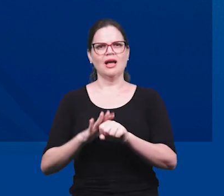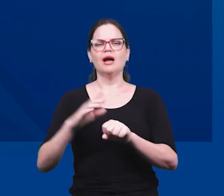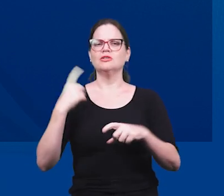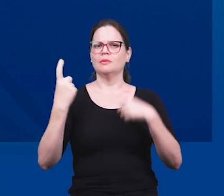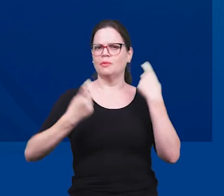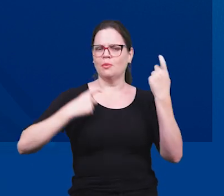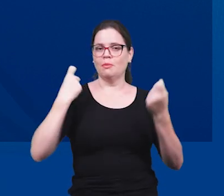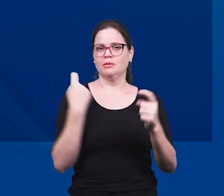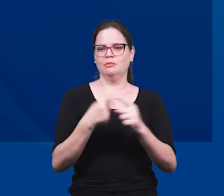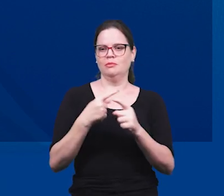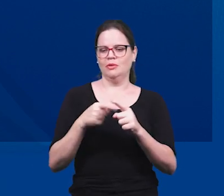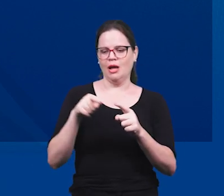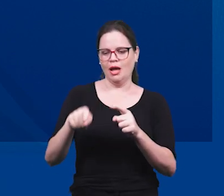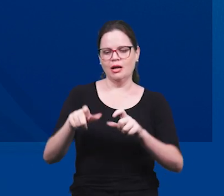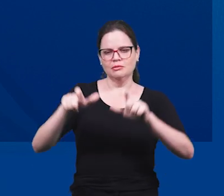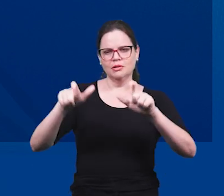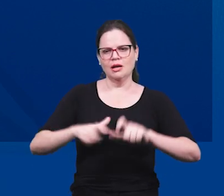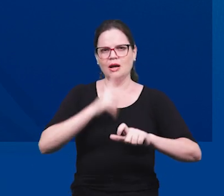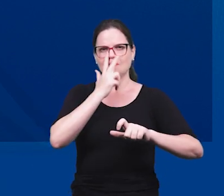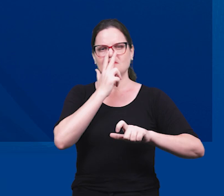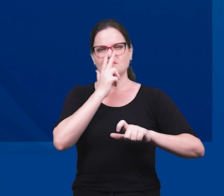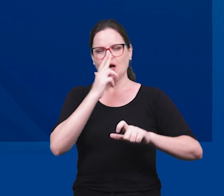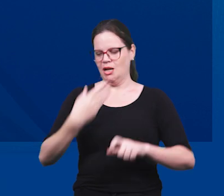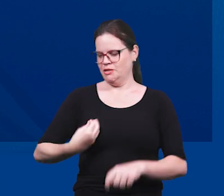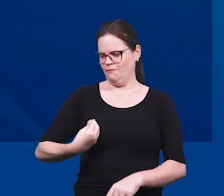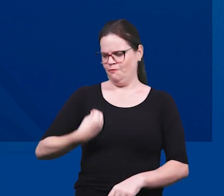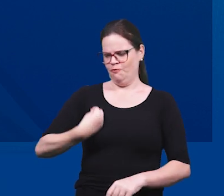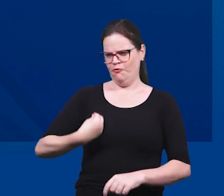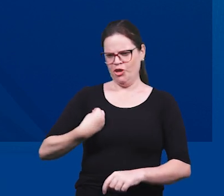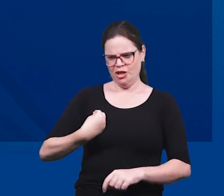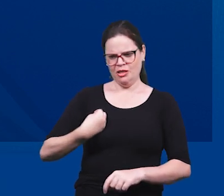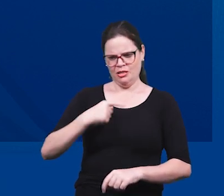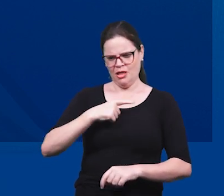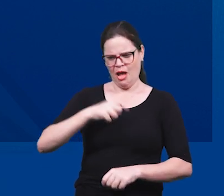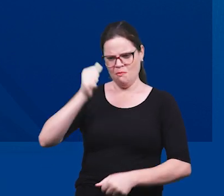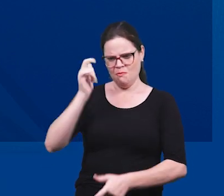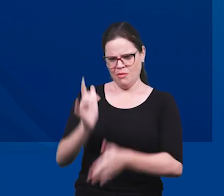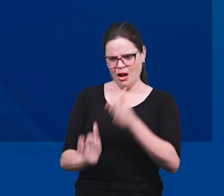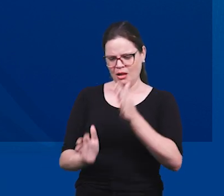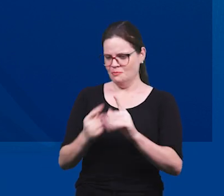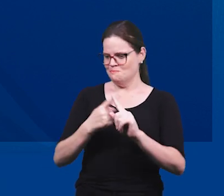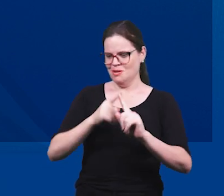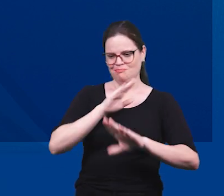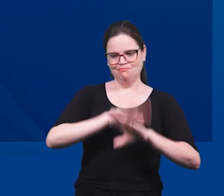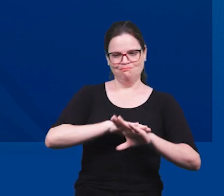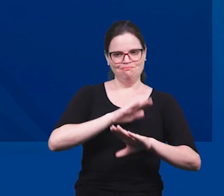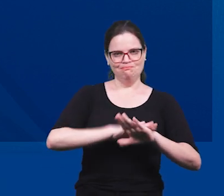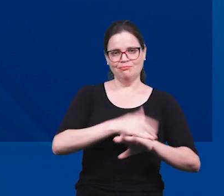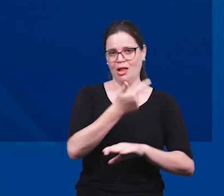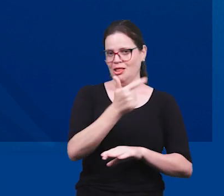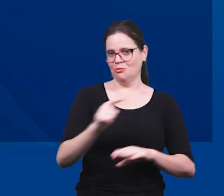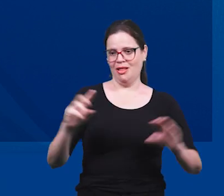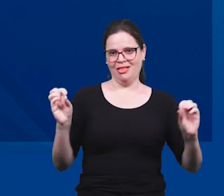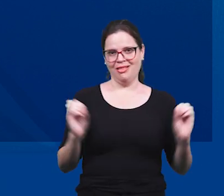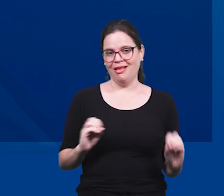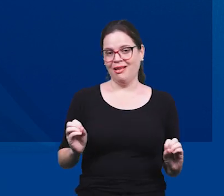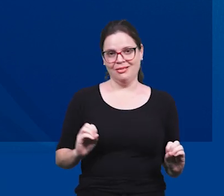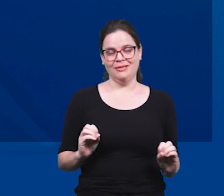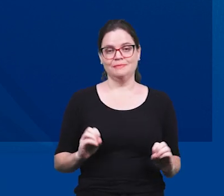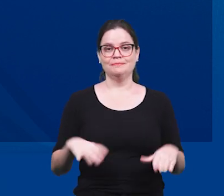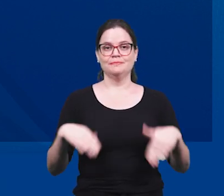ao dizer que a mesma tinha a aparência de estar viva, mas na verdade se encontrava morta. Profeticamente, o que